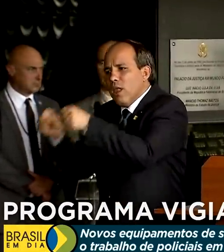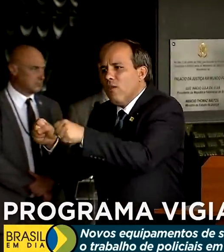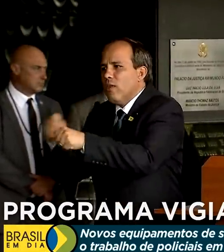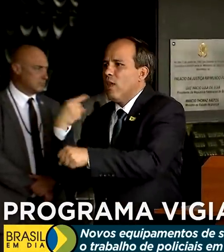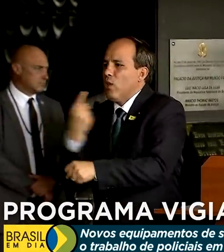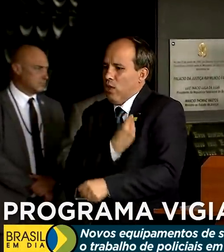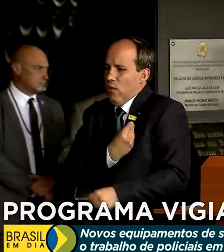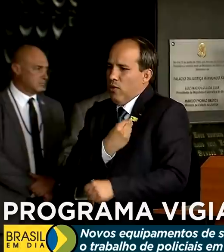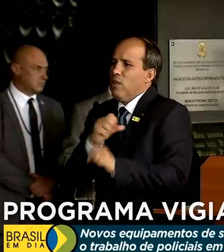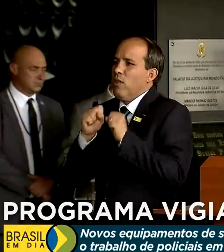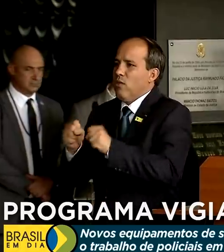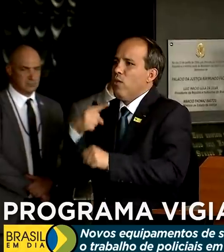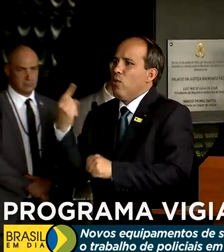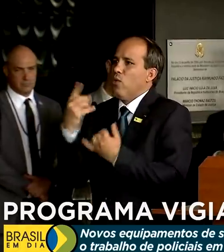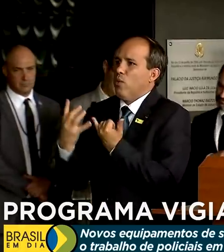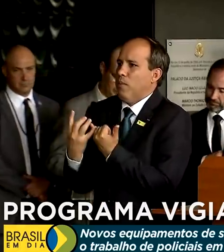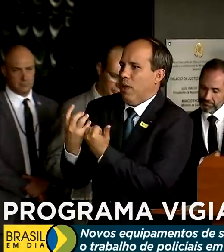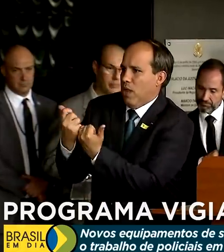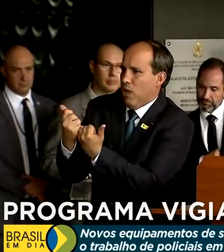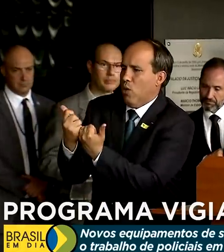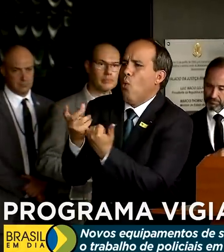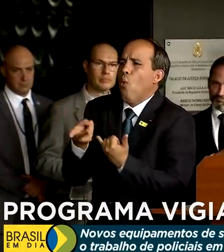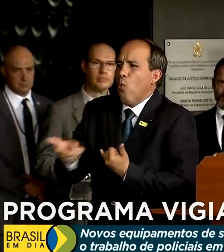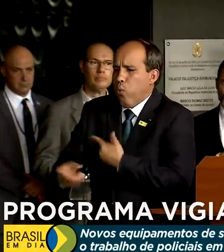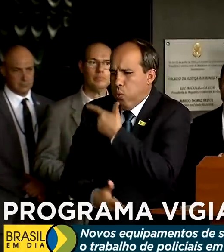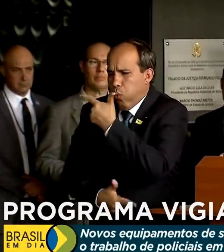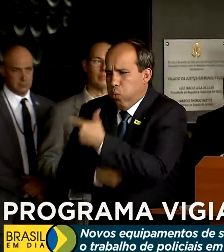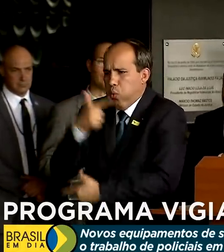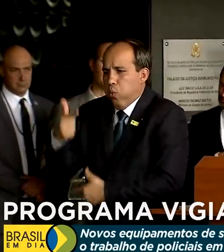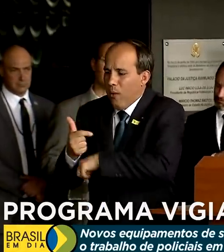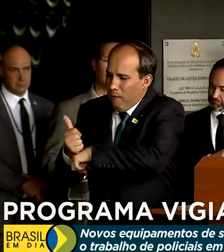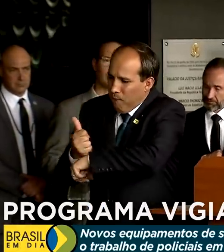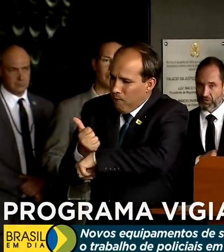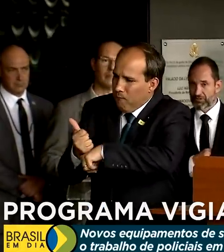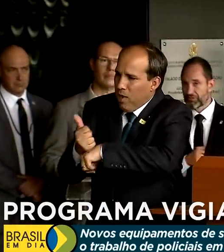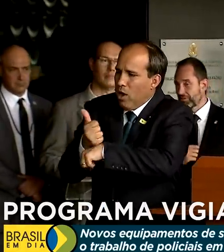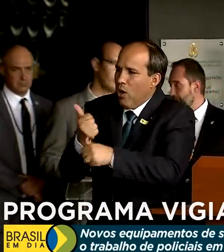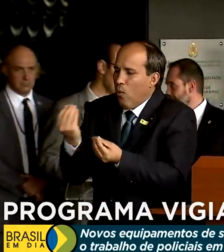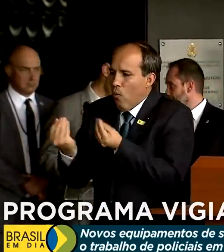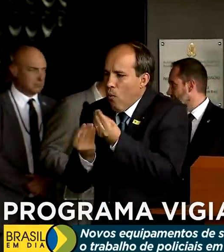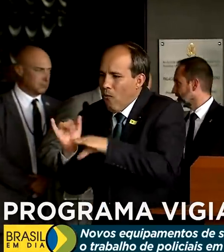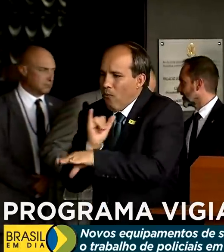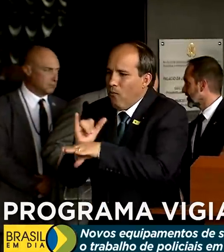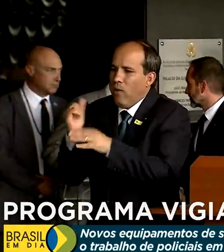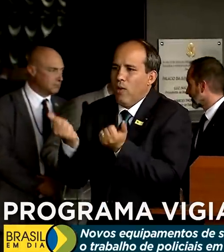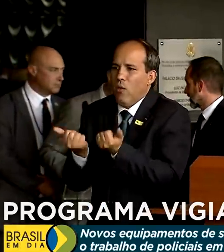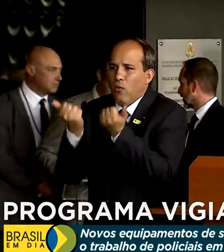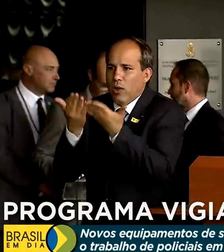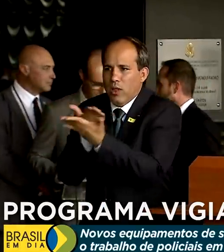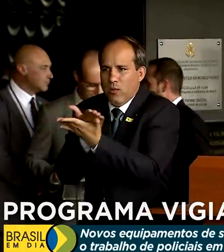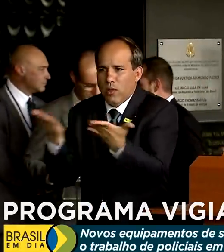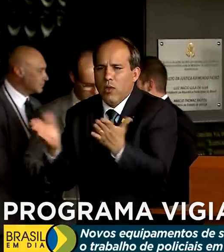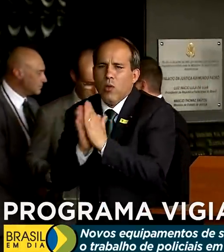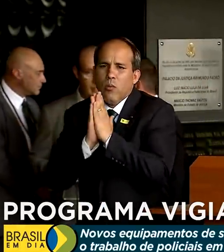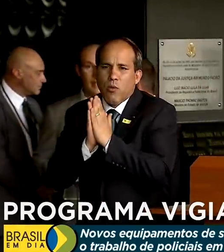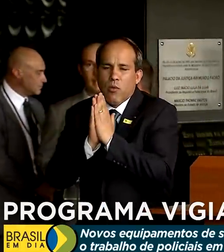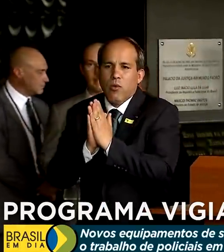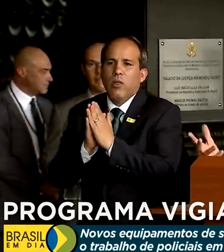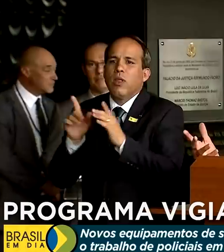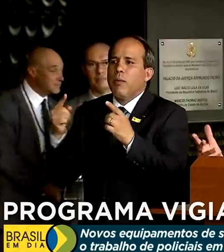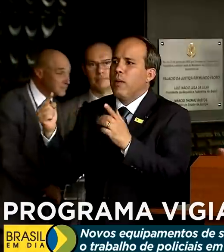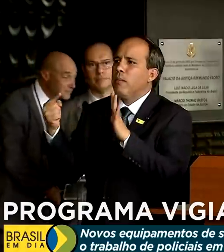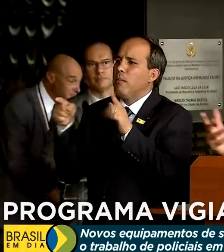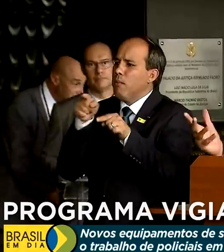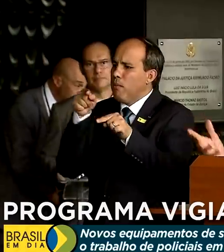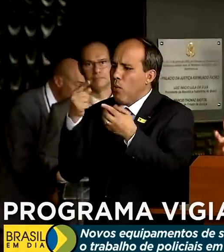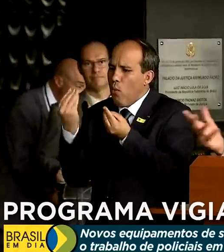vida e do nosso patrimônio vamos continuar trabalhando da melhor maneira possível por favor apontando